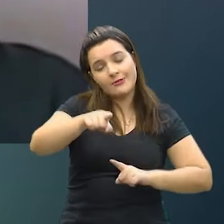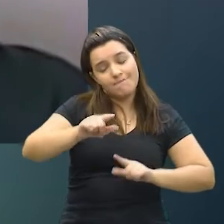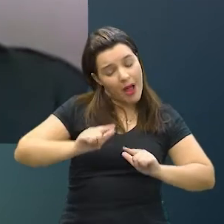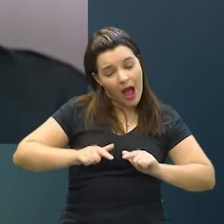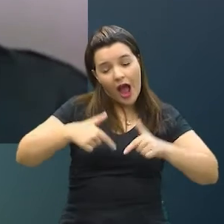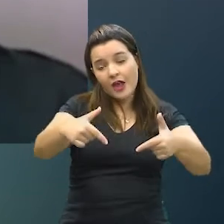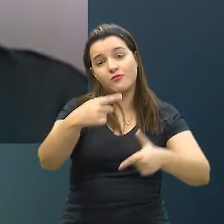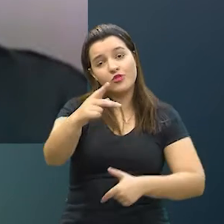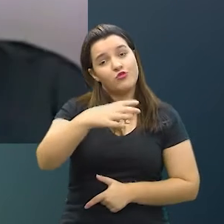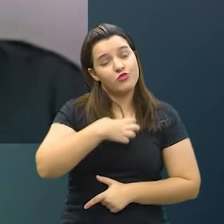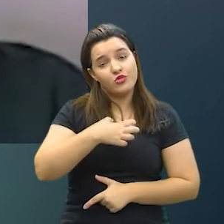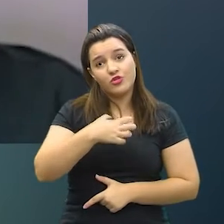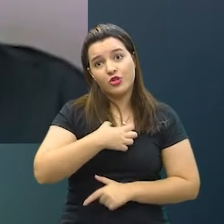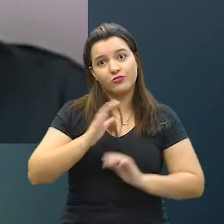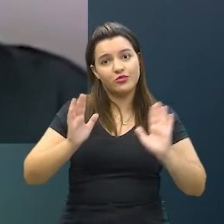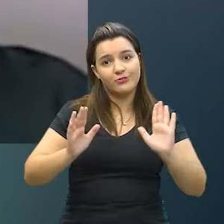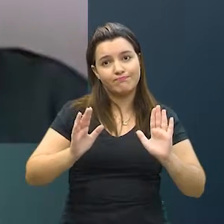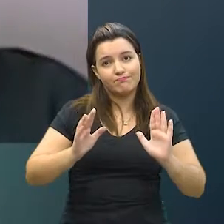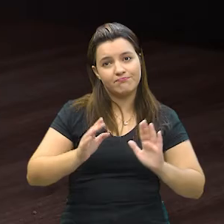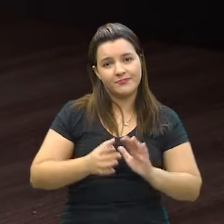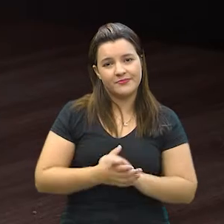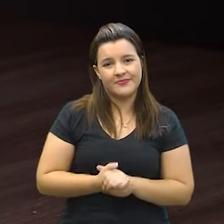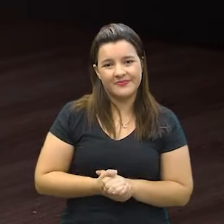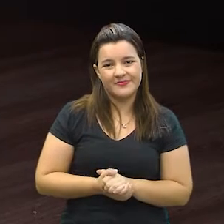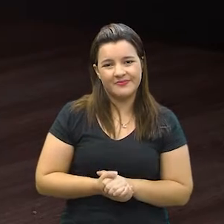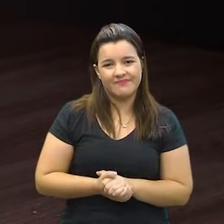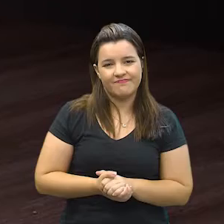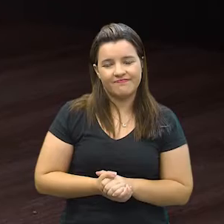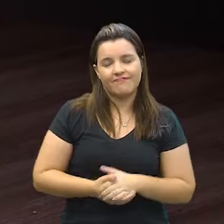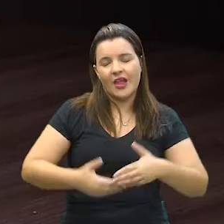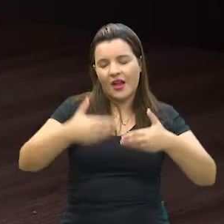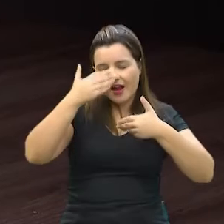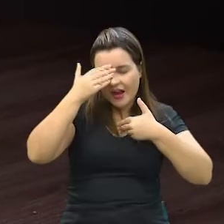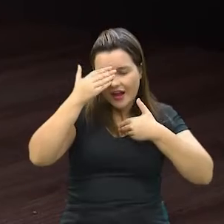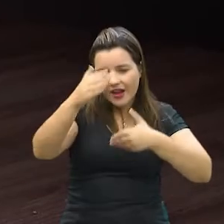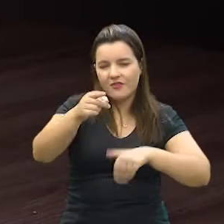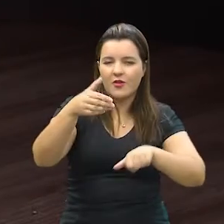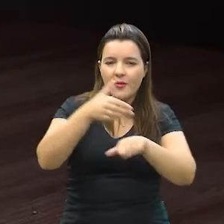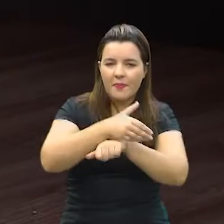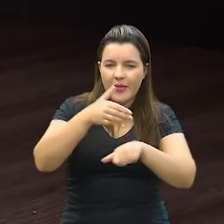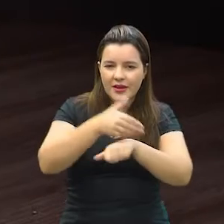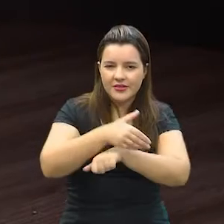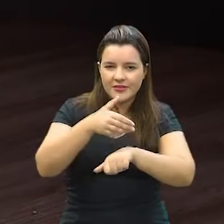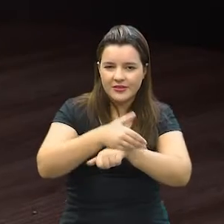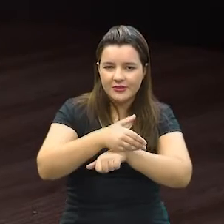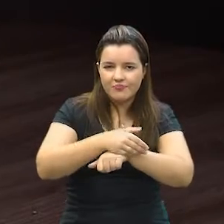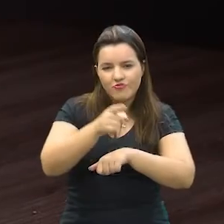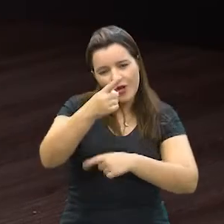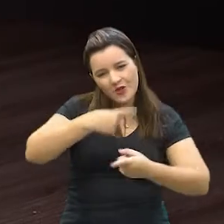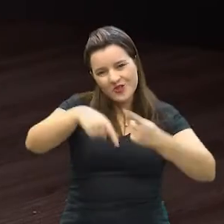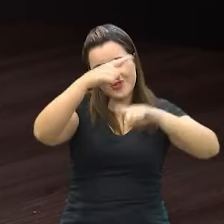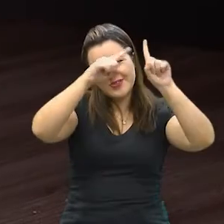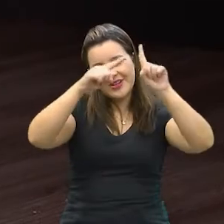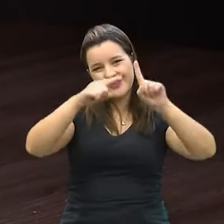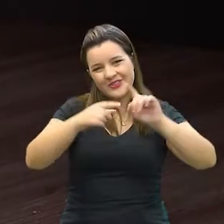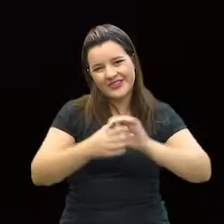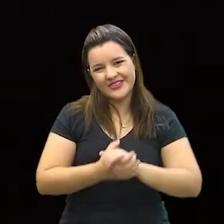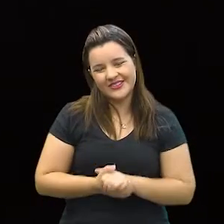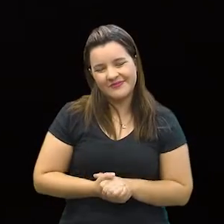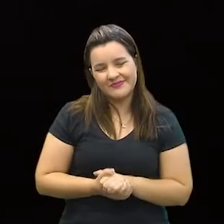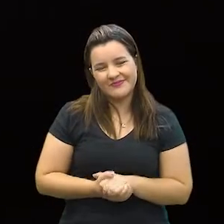atitudes, da sua perseverança. Tá certo, então, Anderson. Eu agradeço a sua participação e muito sucesso,